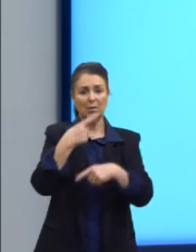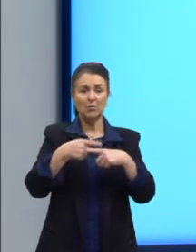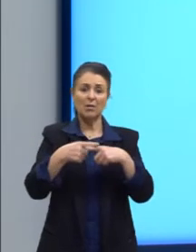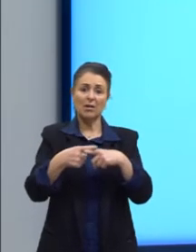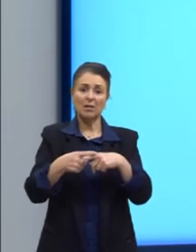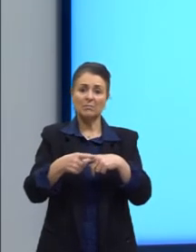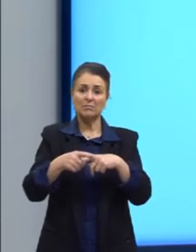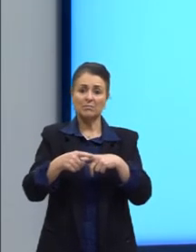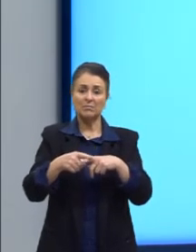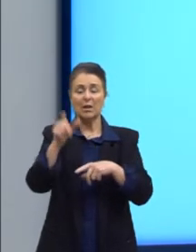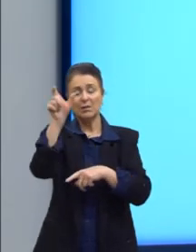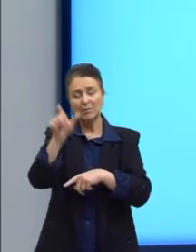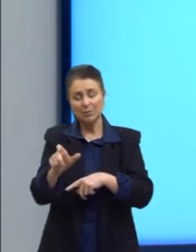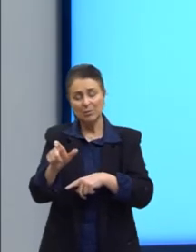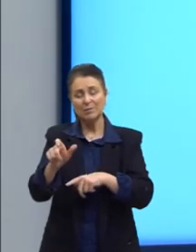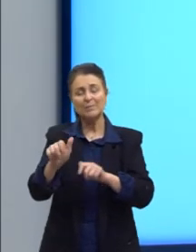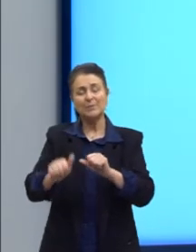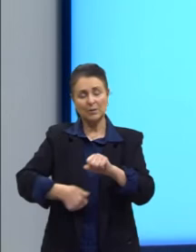substituíveis